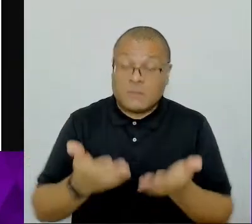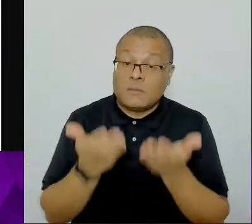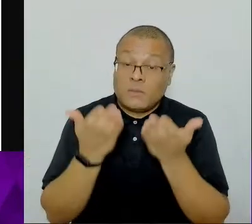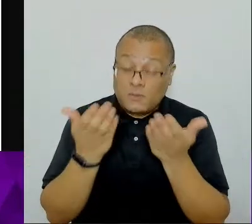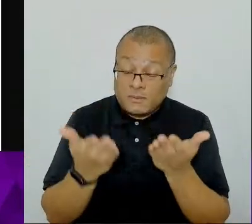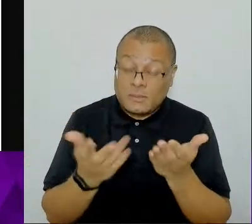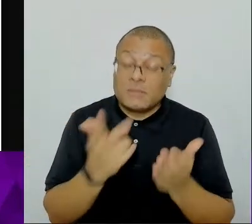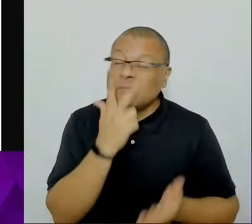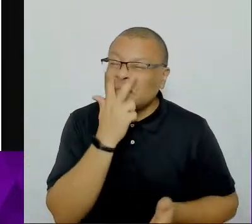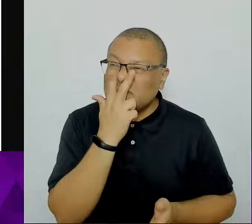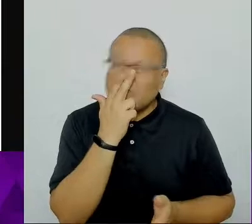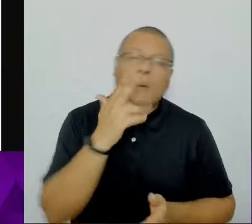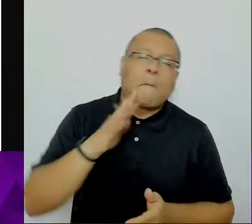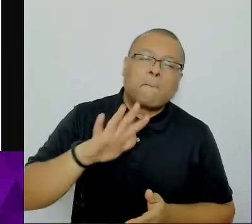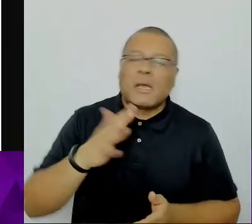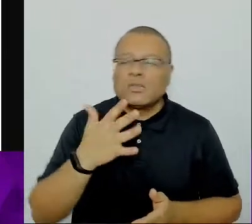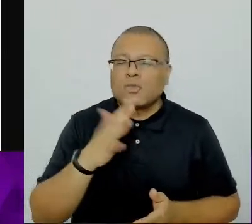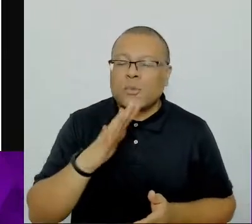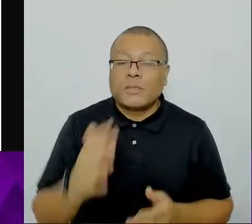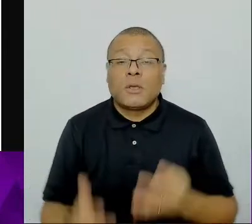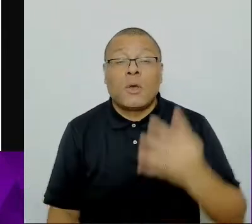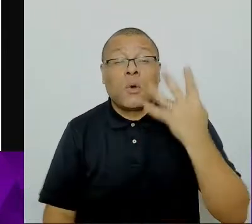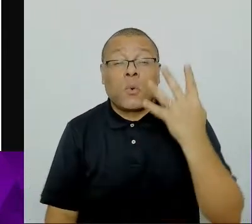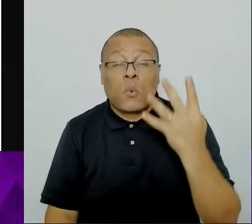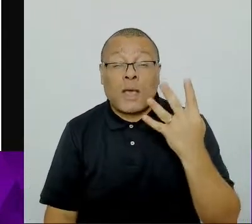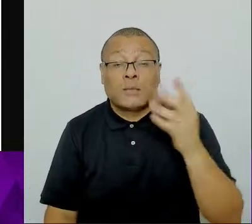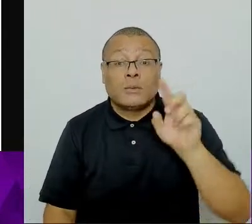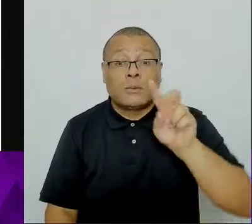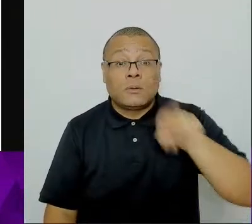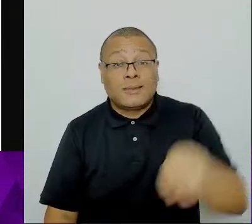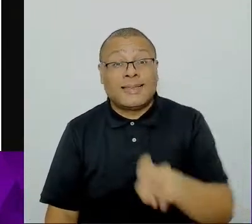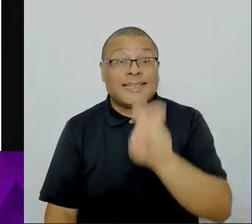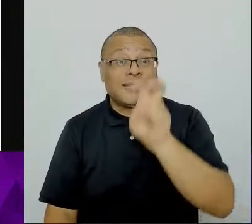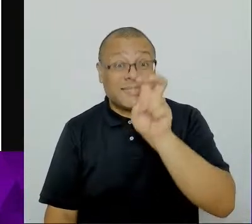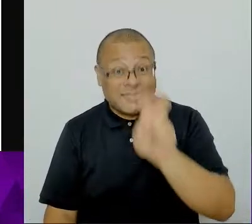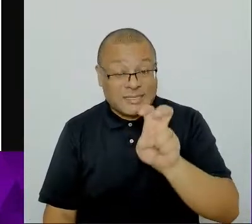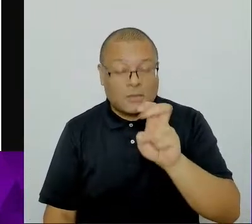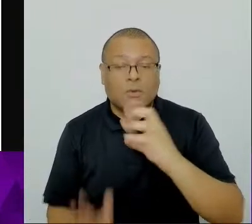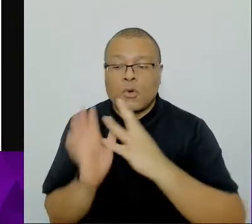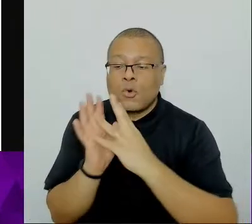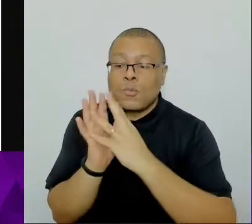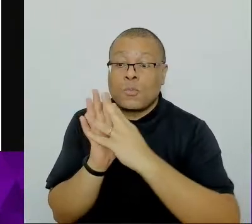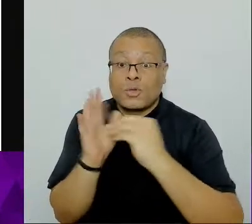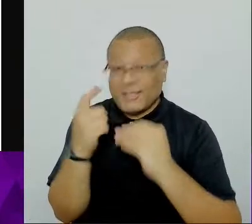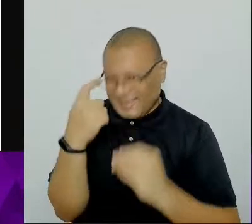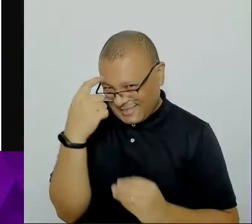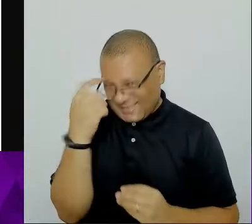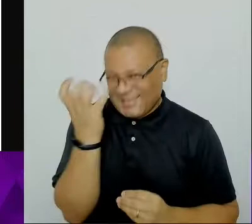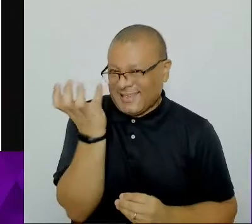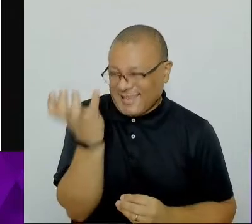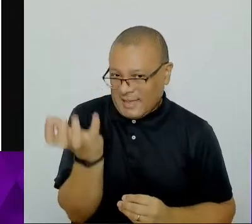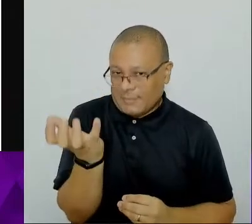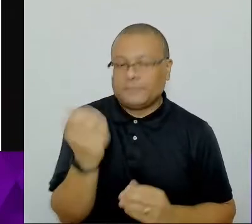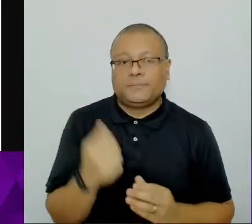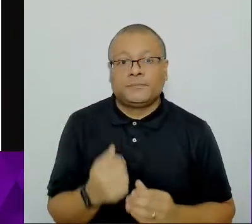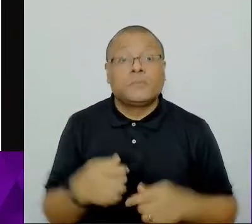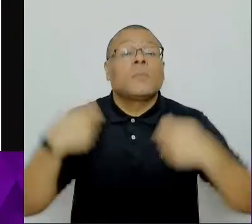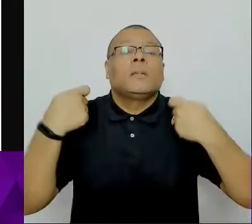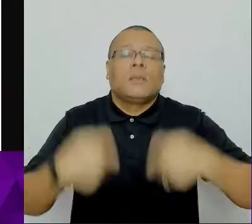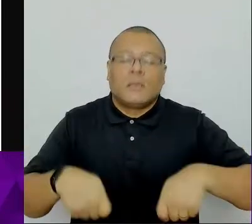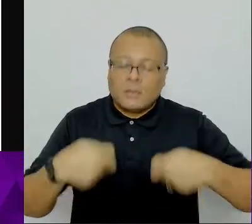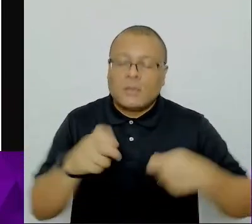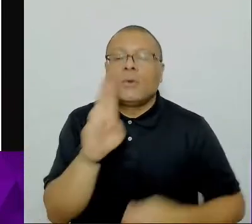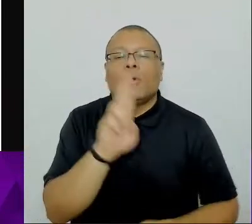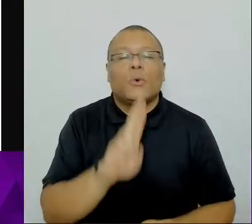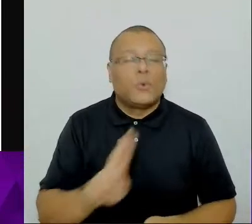ter citado aí uns 4 ou 5 modelos de inteligência artificial ou mais, que precisam ser